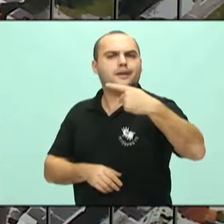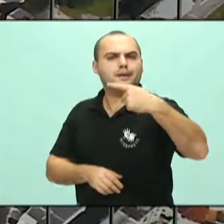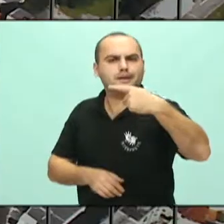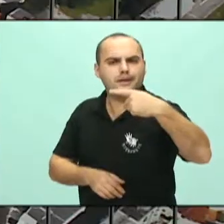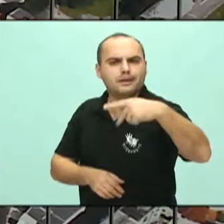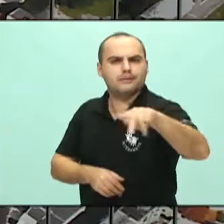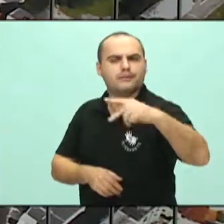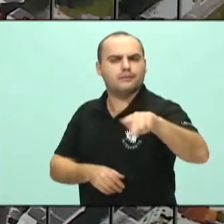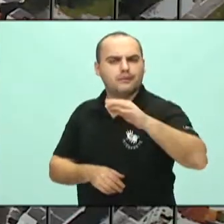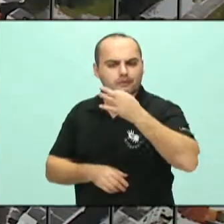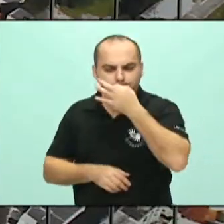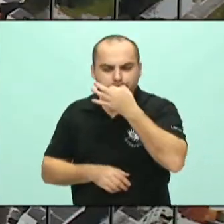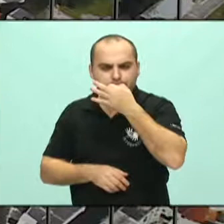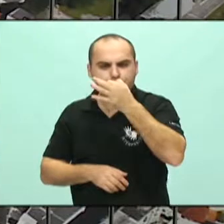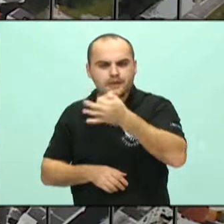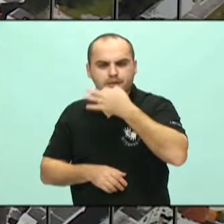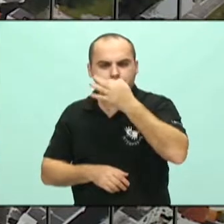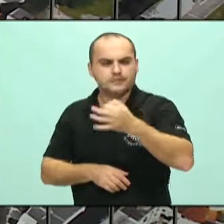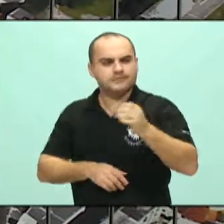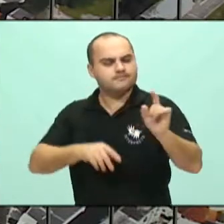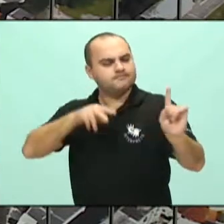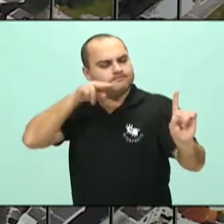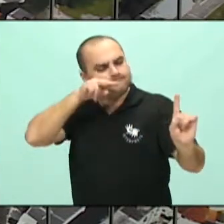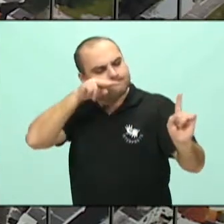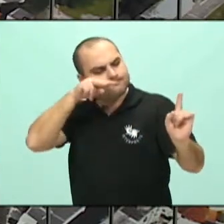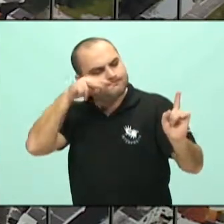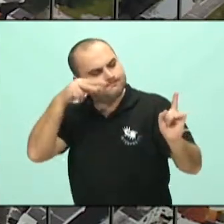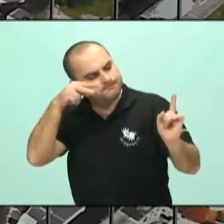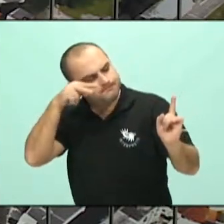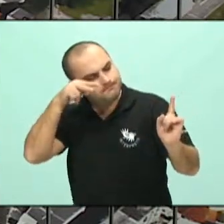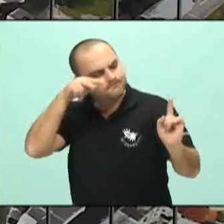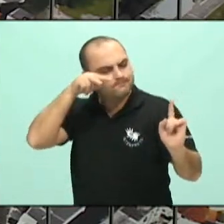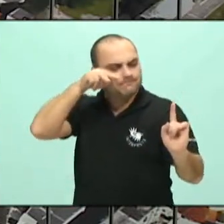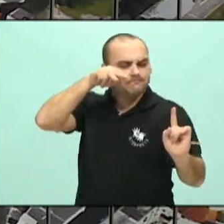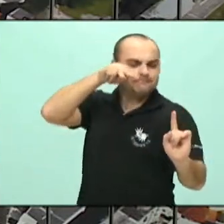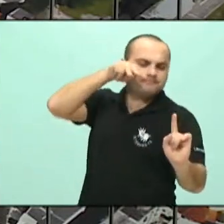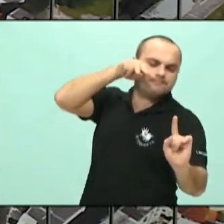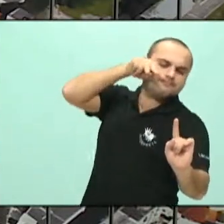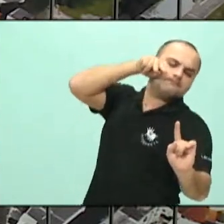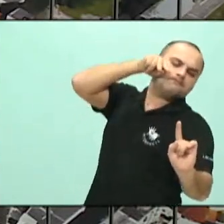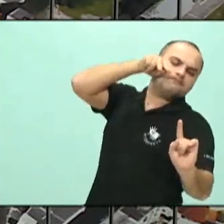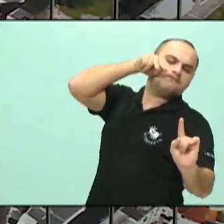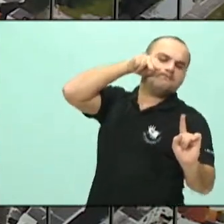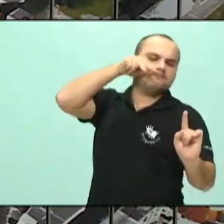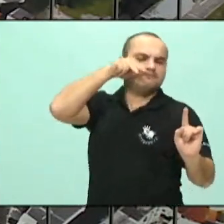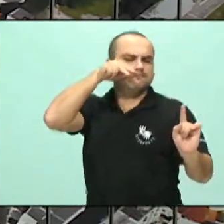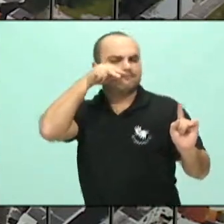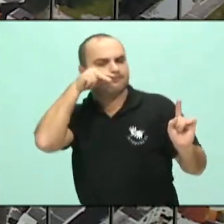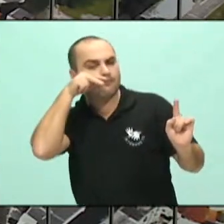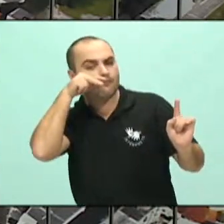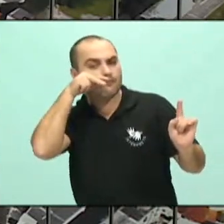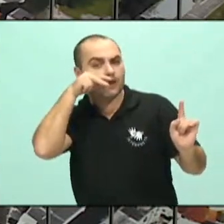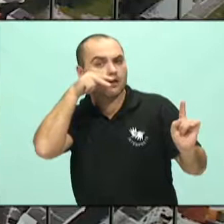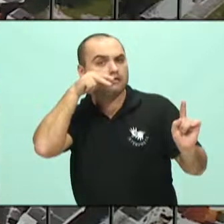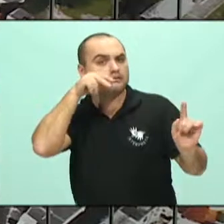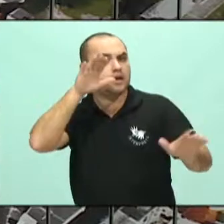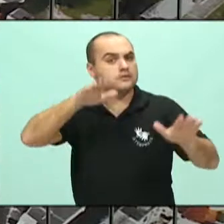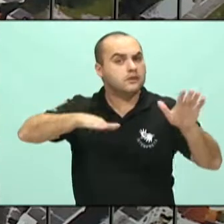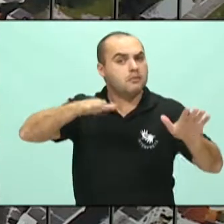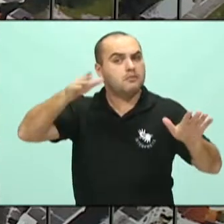os elementos técnicos que vocês têm, sociologia, política,